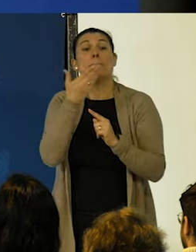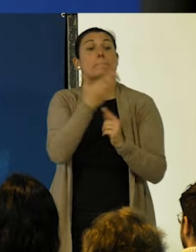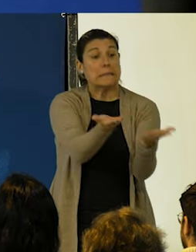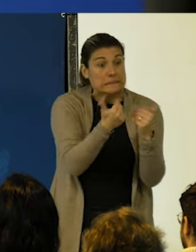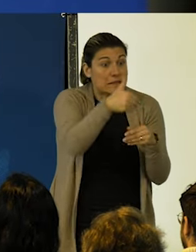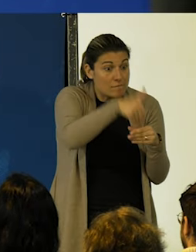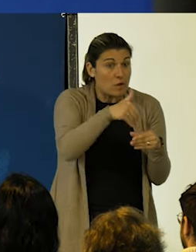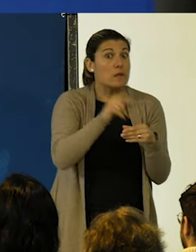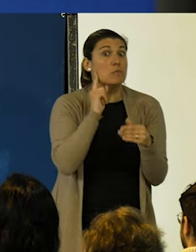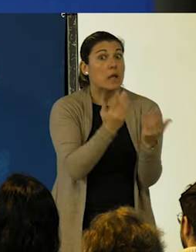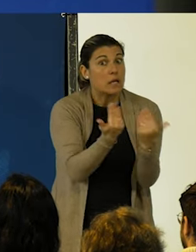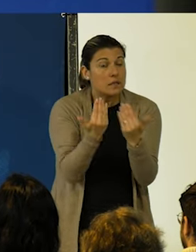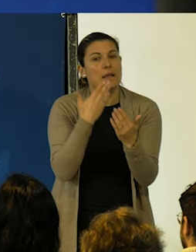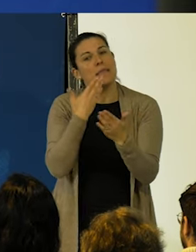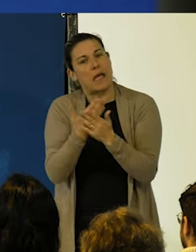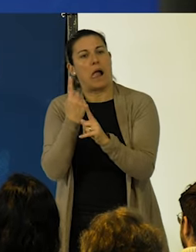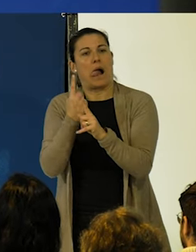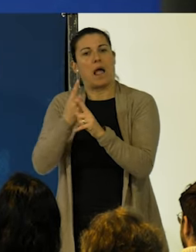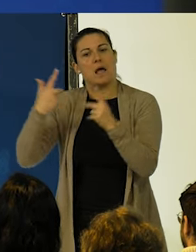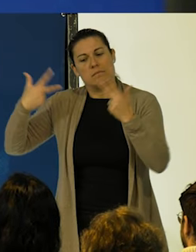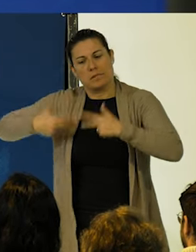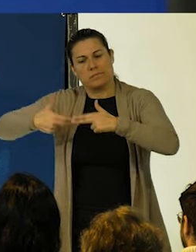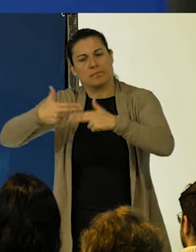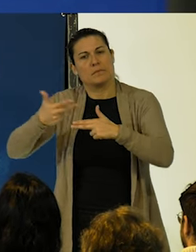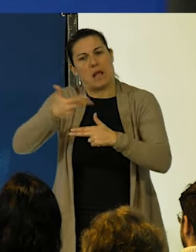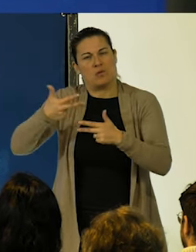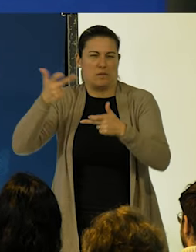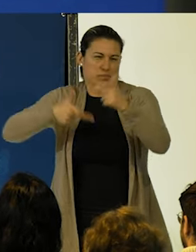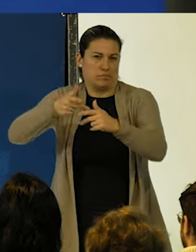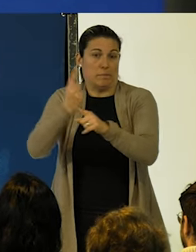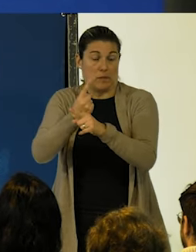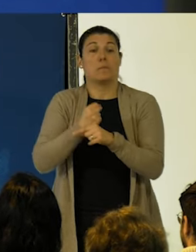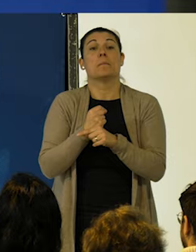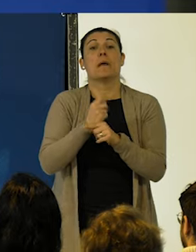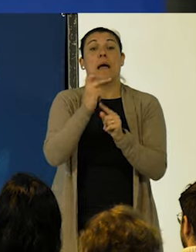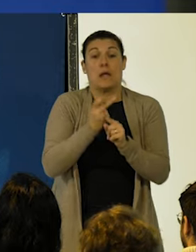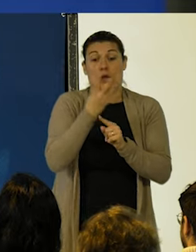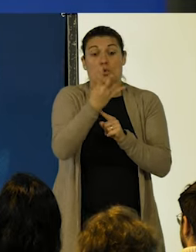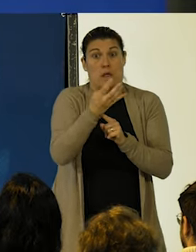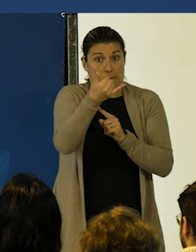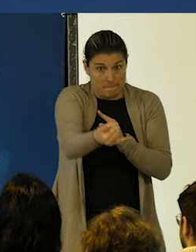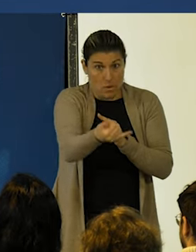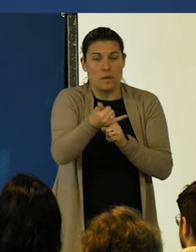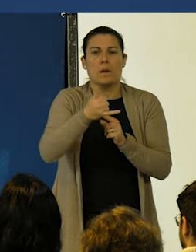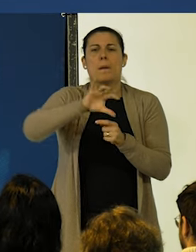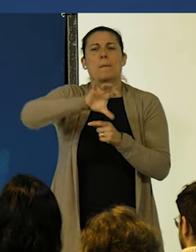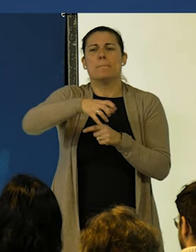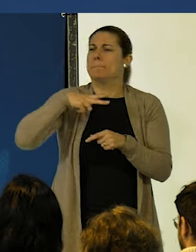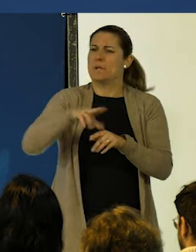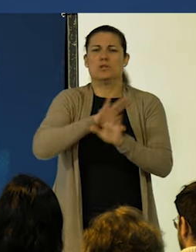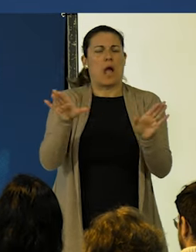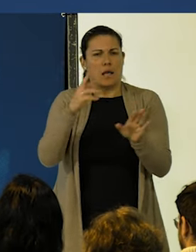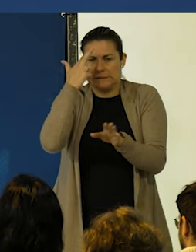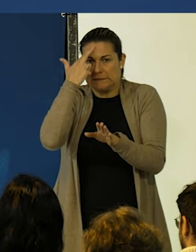para aplicar exatamente a mesma austeridade. Passado 4 anos, com o país esgotado, o PS